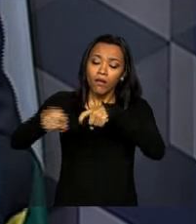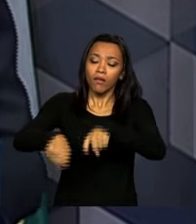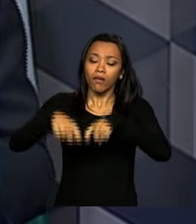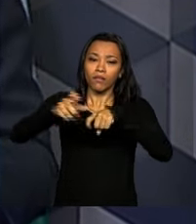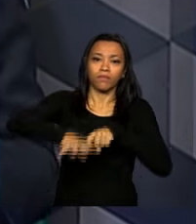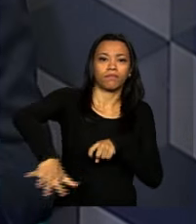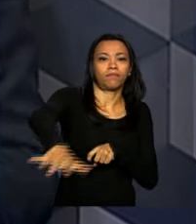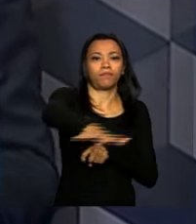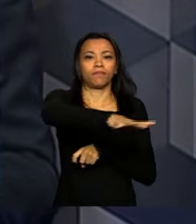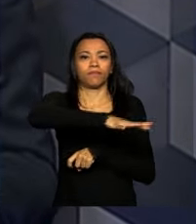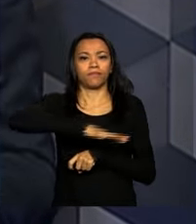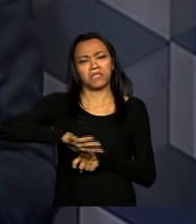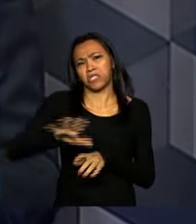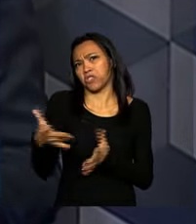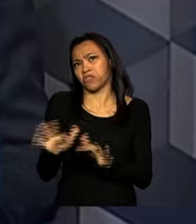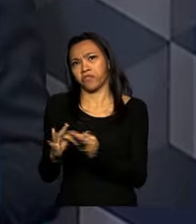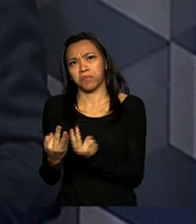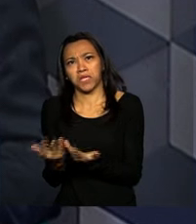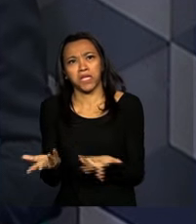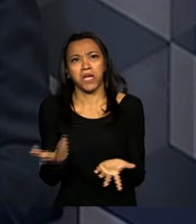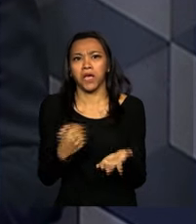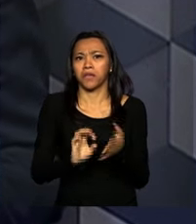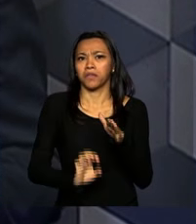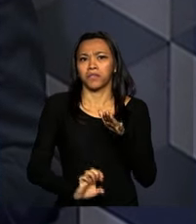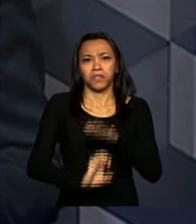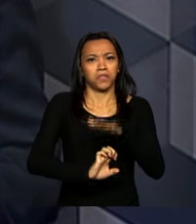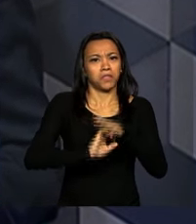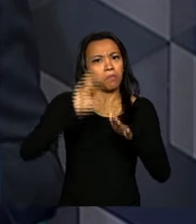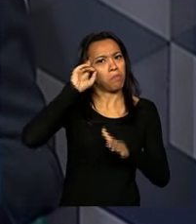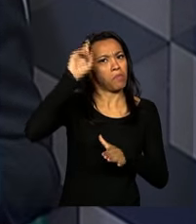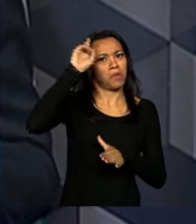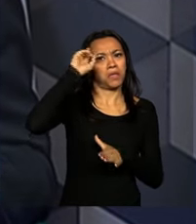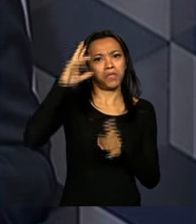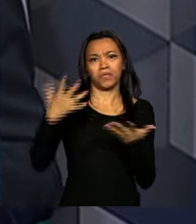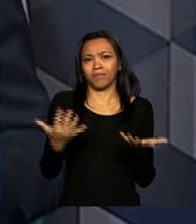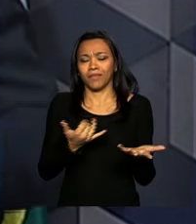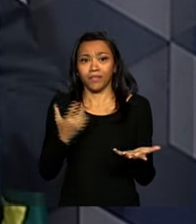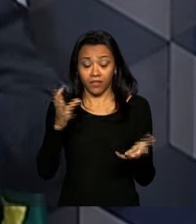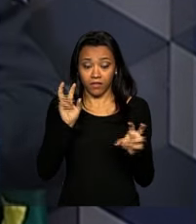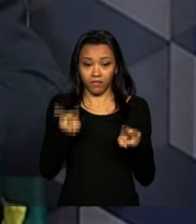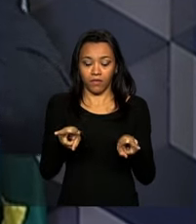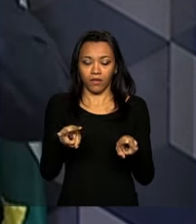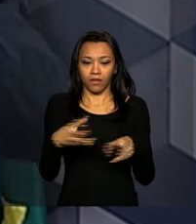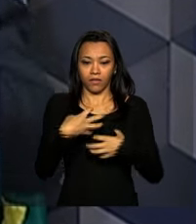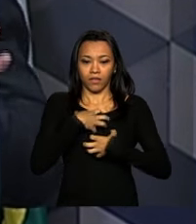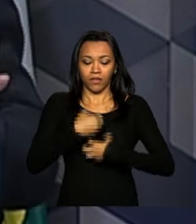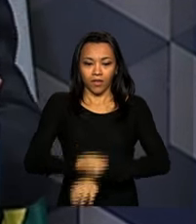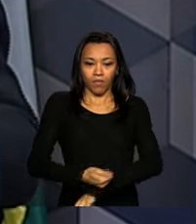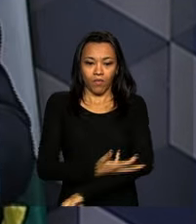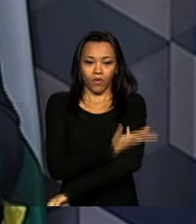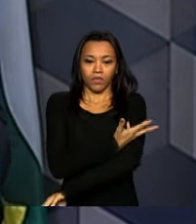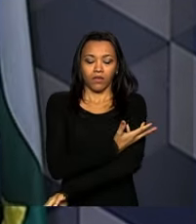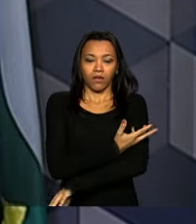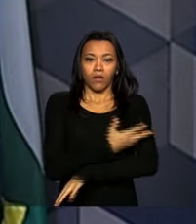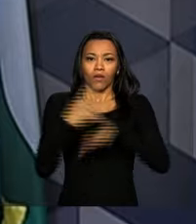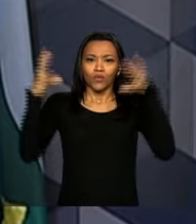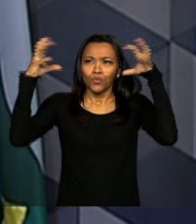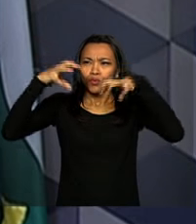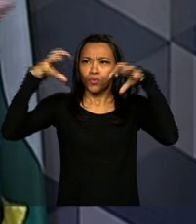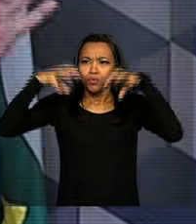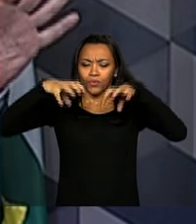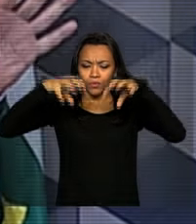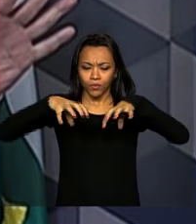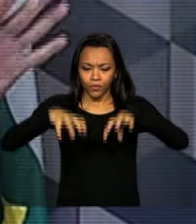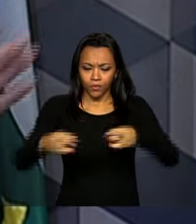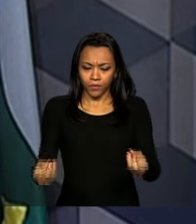aqui, que seja familiar, seja grande, seja médio, que não se emocione diante desta cena que é,